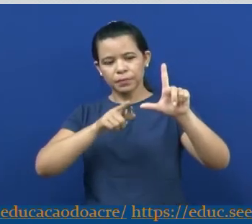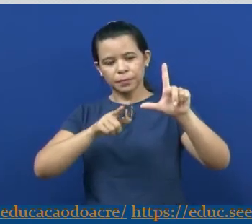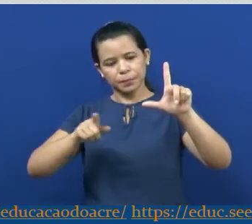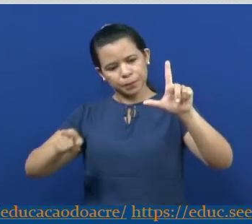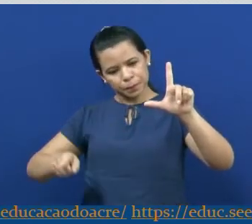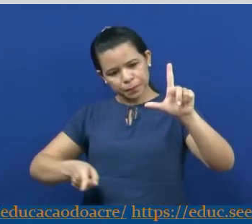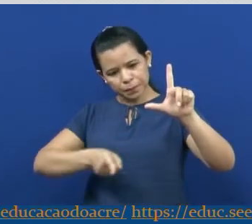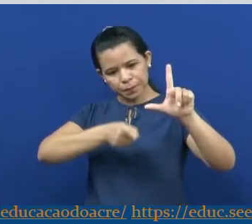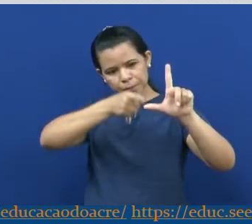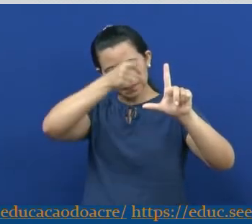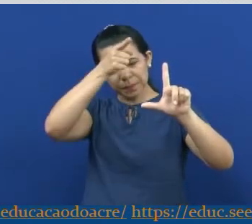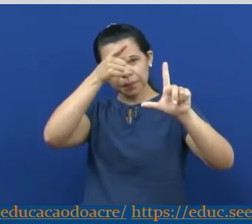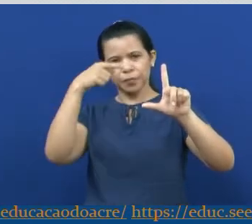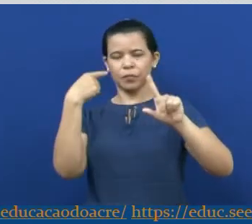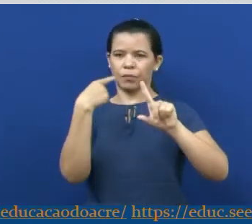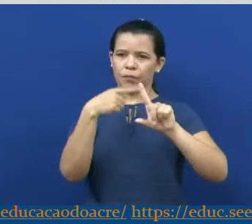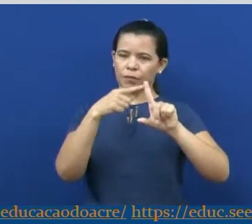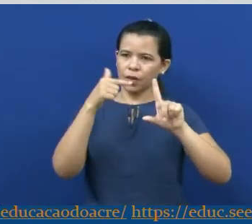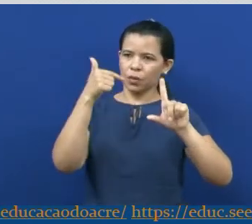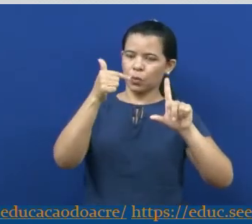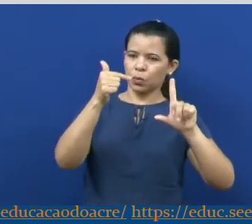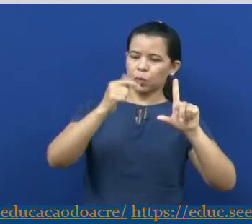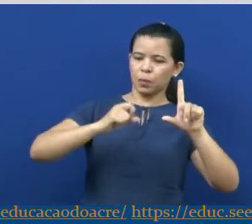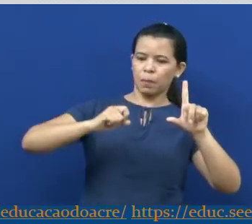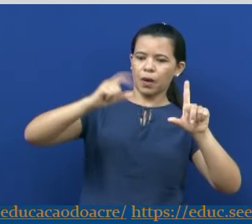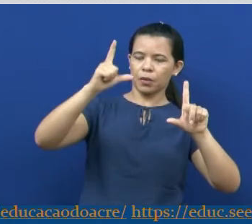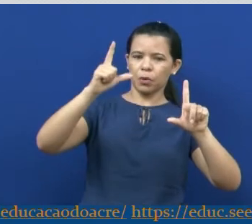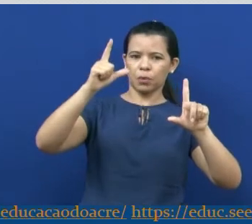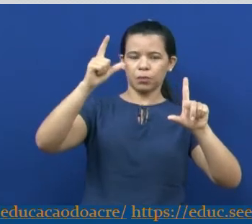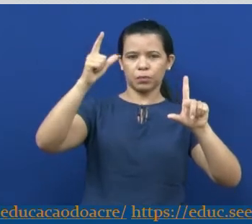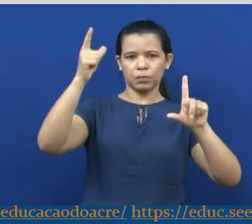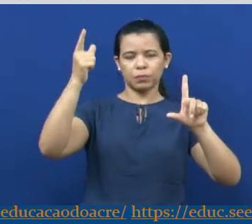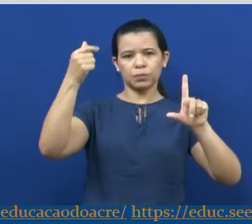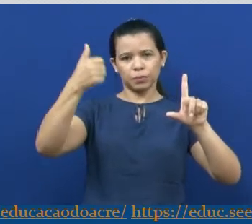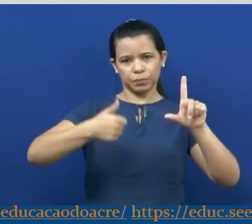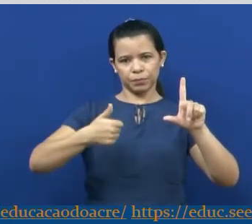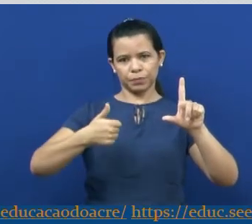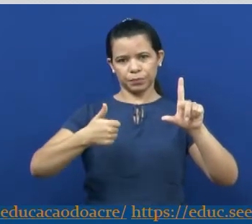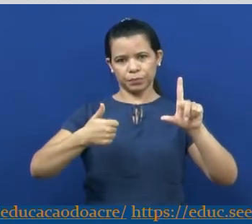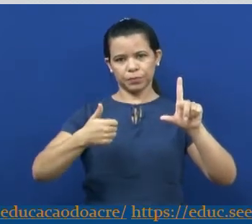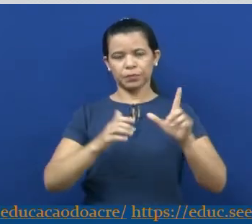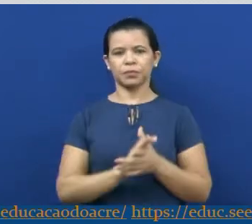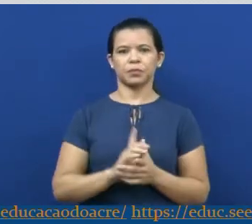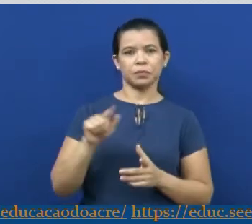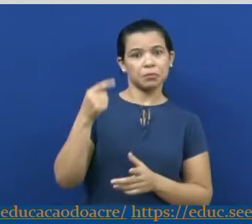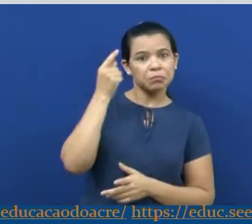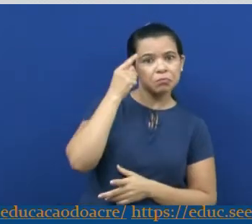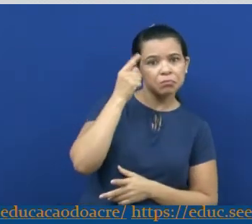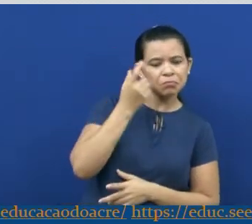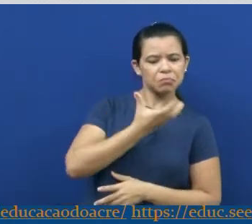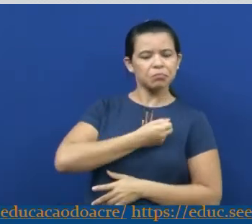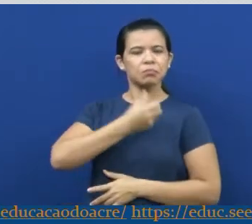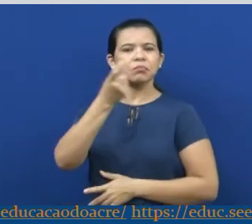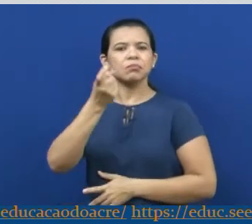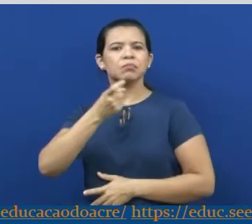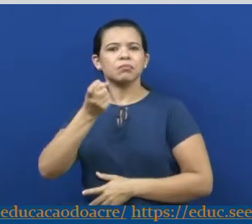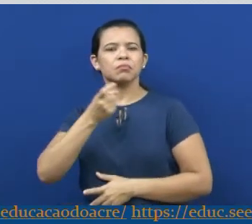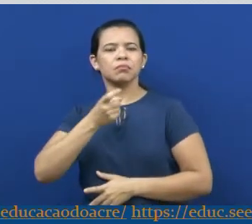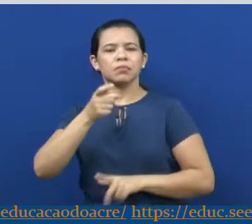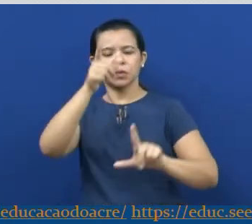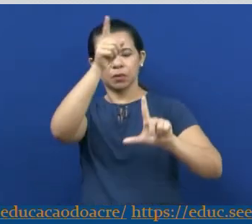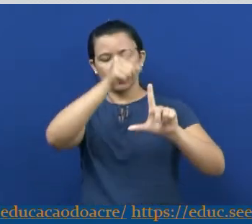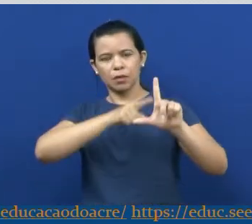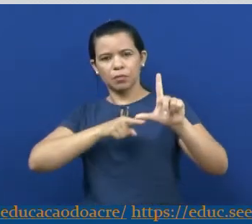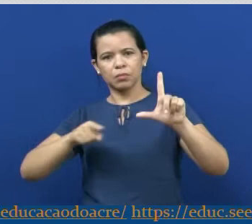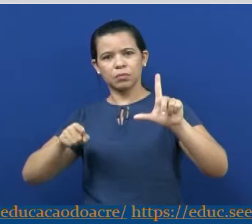crescente, porque 2, obviamente, é maior do que 1. E ao estabelecermos valores para x, o gráfico dessa